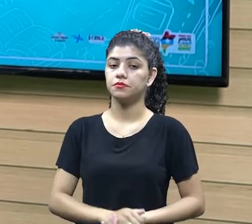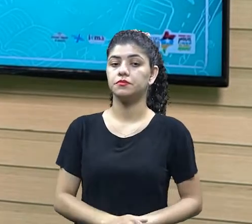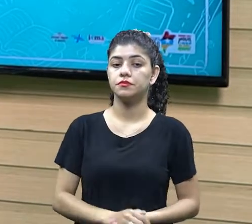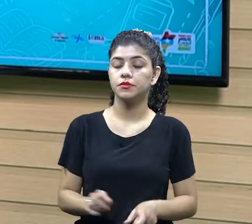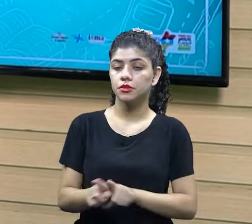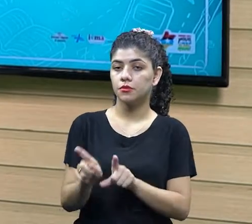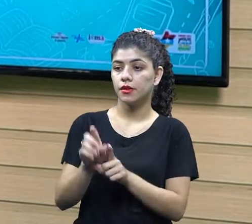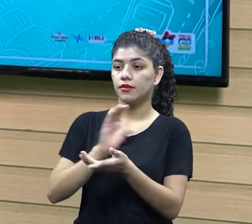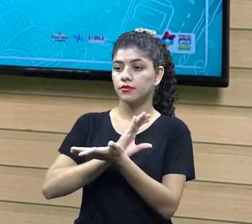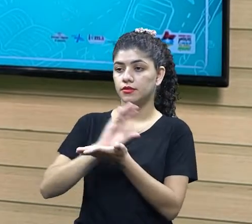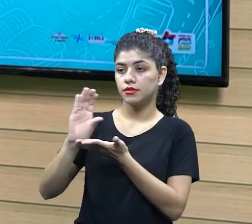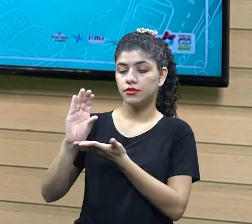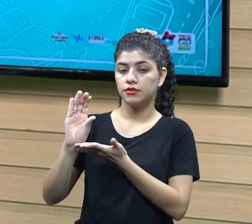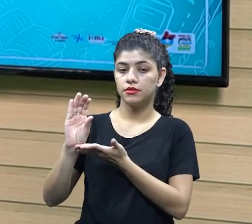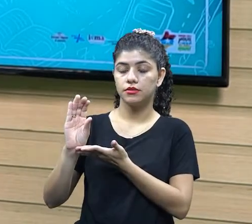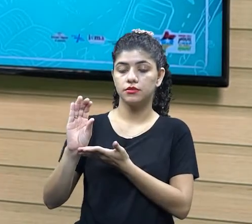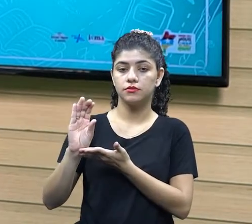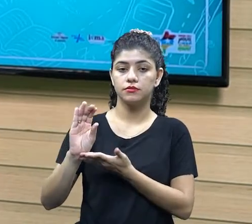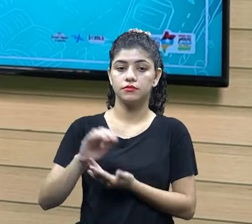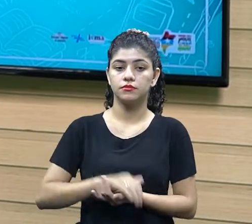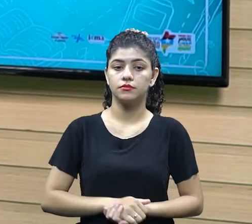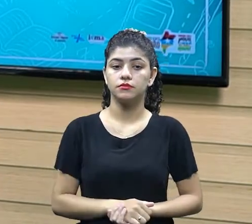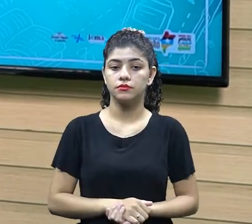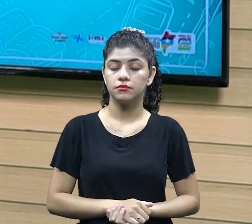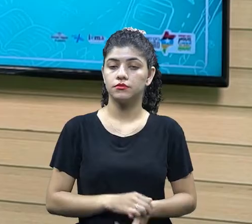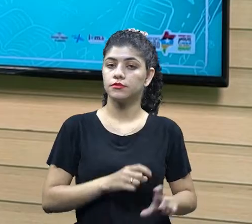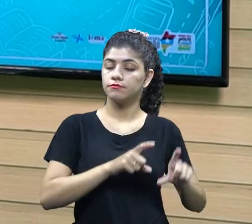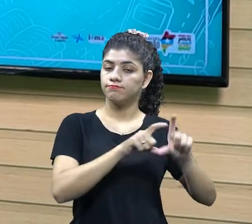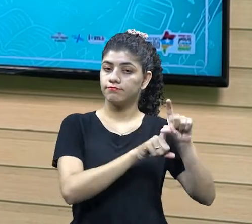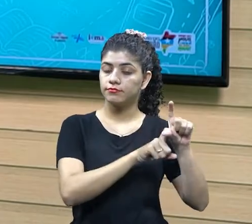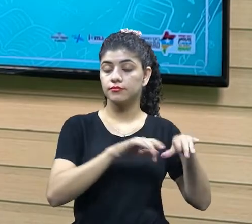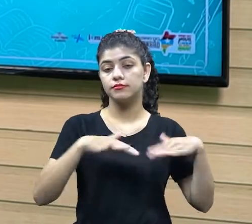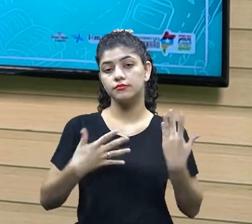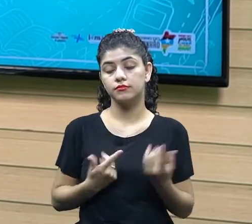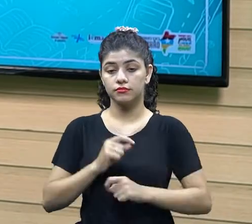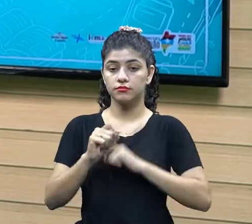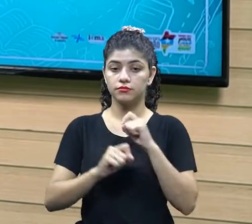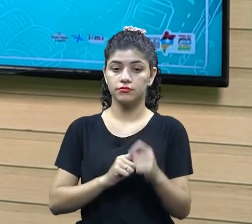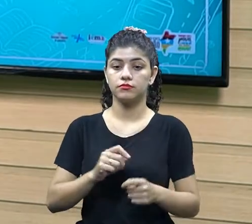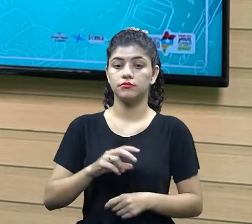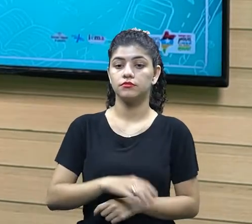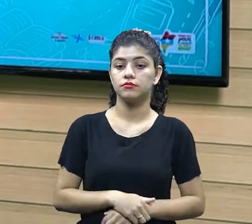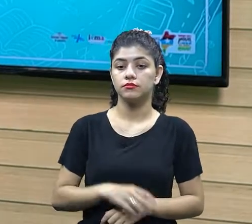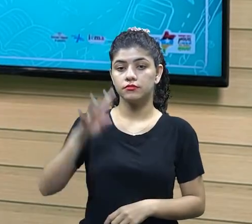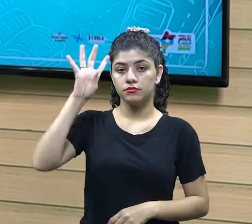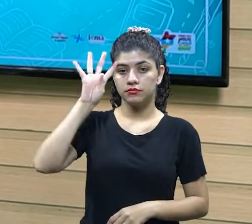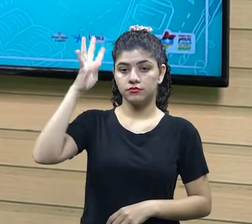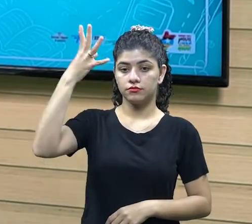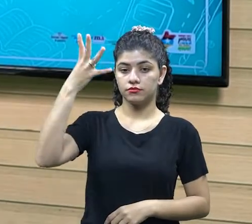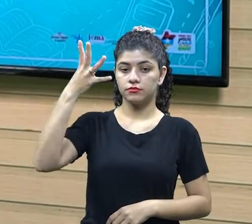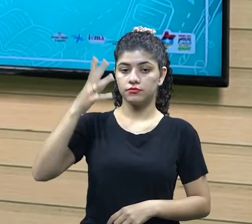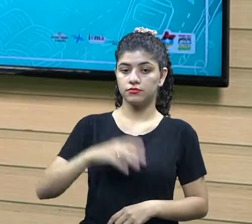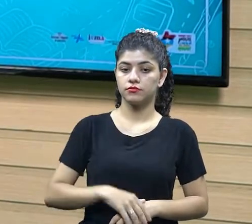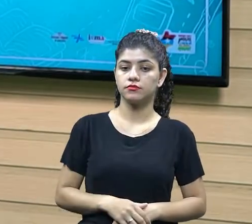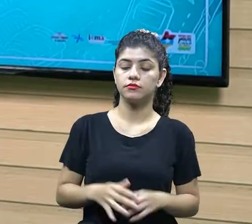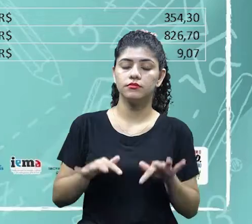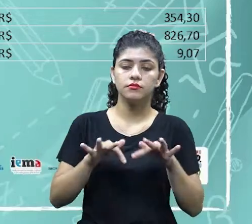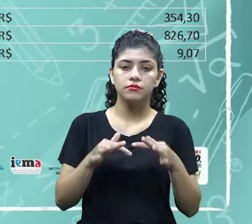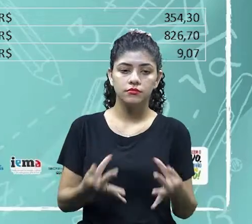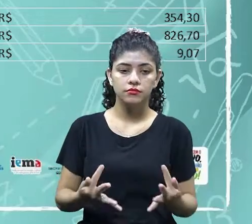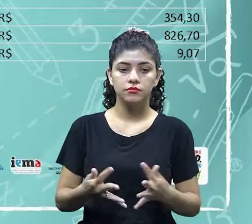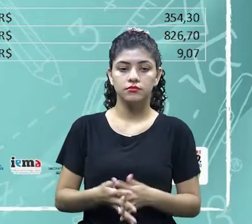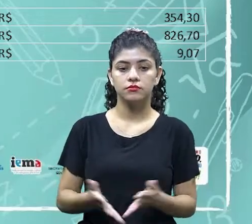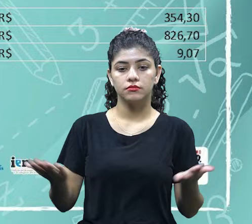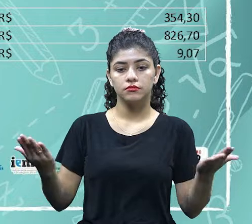seja, as receitas, e as saídas no formato de despesas, então o nosso resultado não vai ter nenhuma inclusão